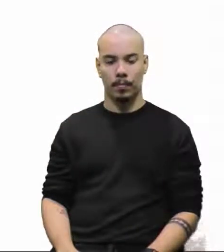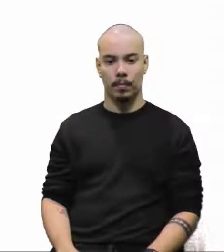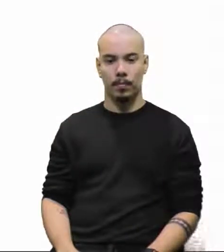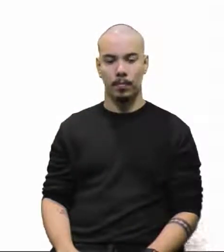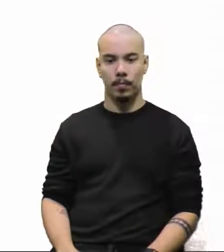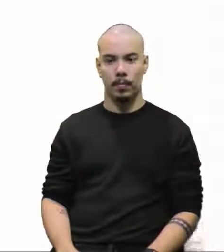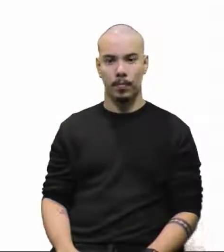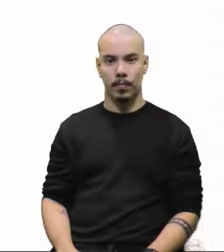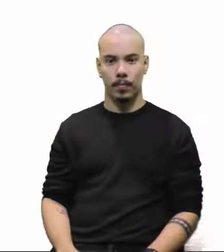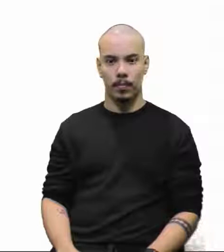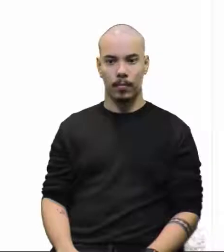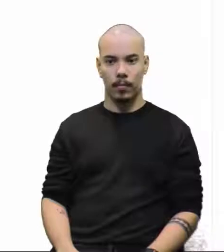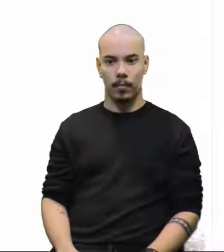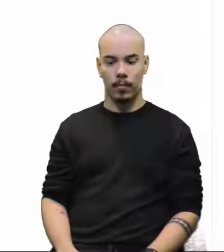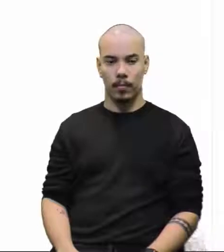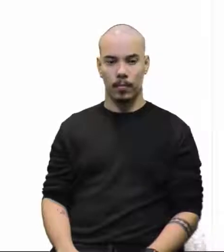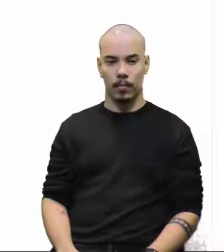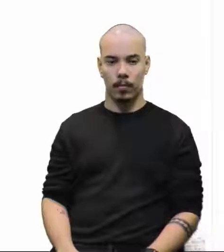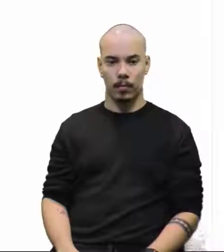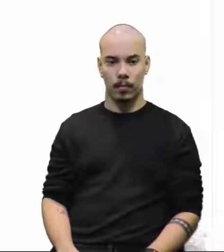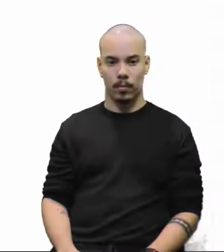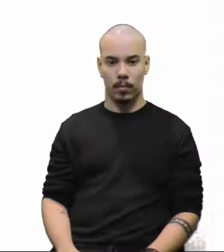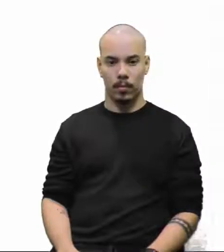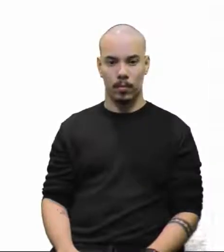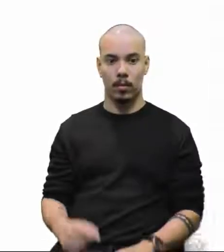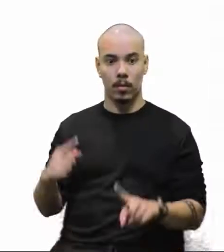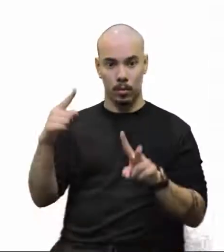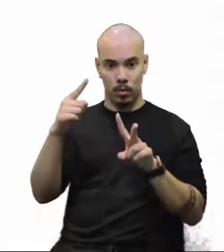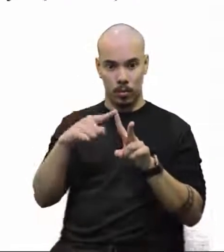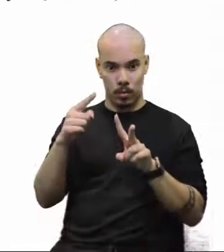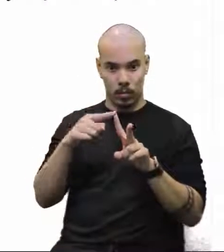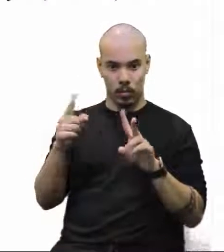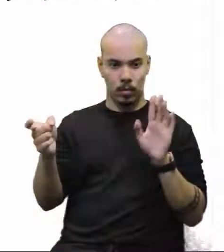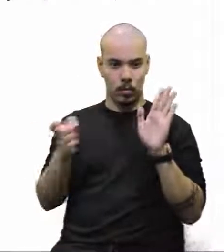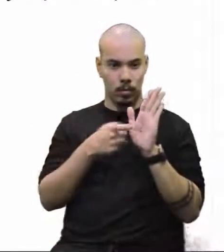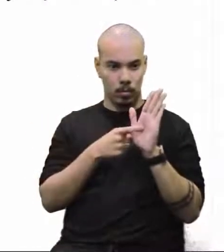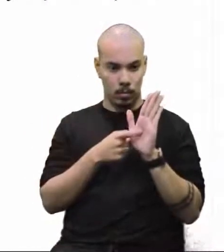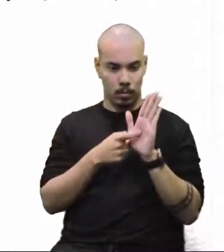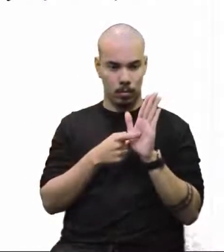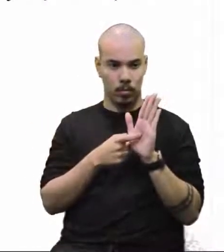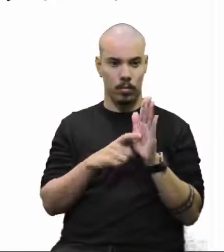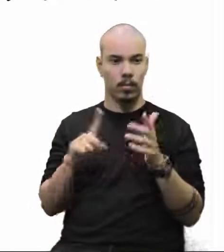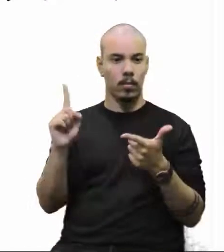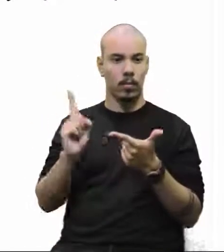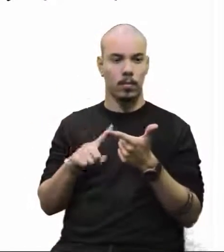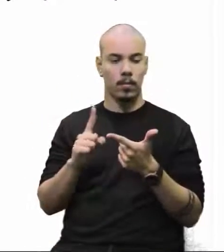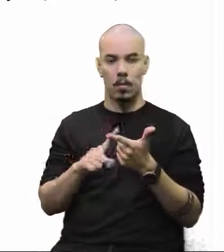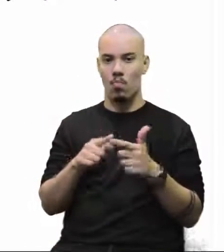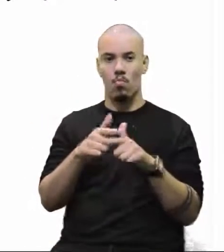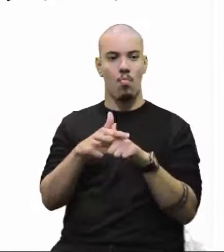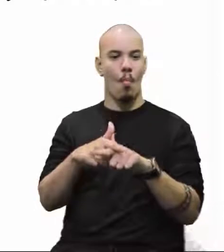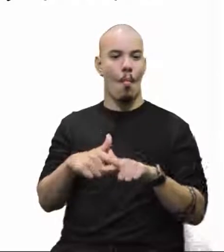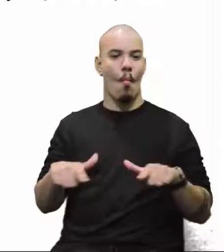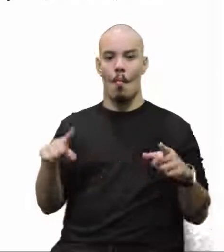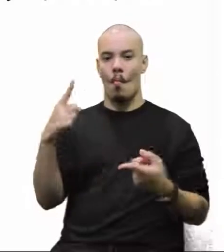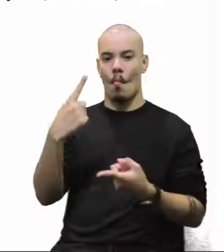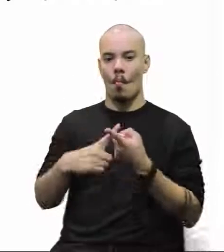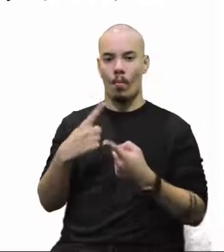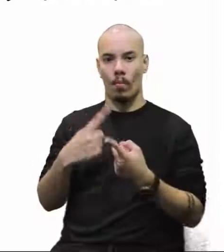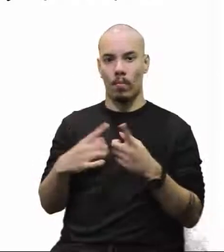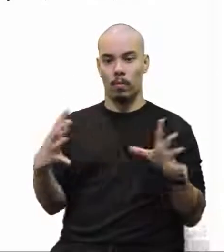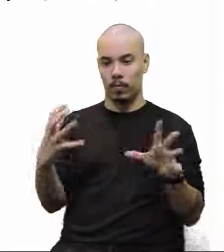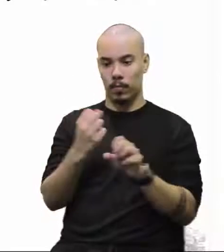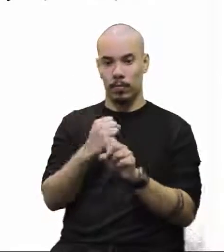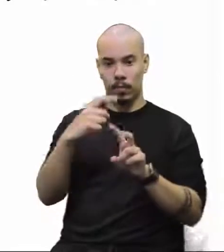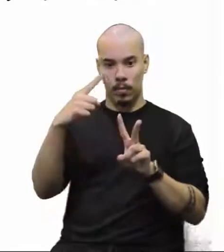o campo magnético, o vetor de indução magnética está entrando. B, nula, porque a soma dos